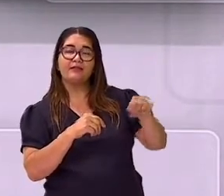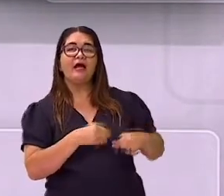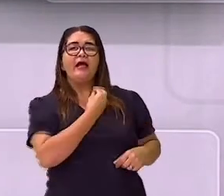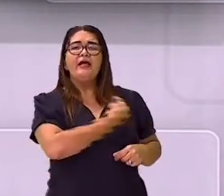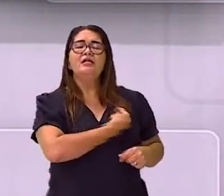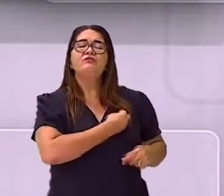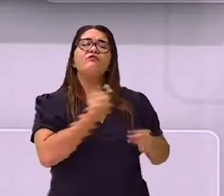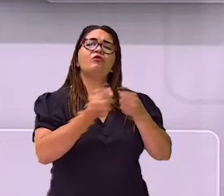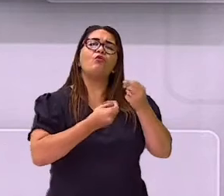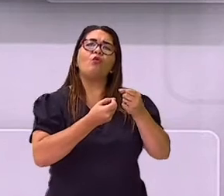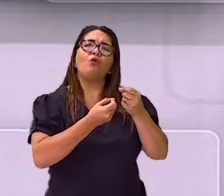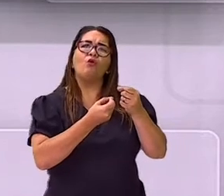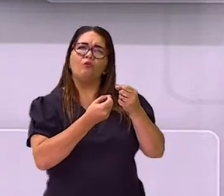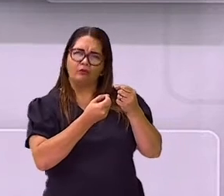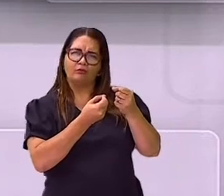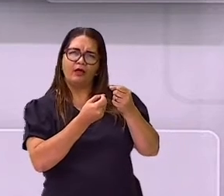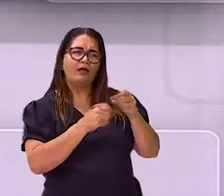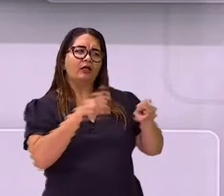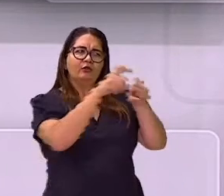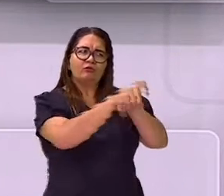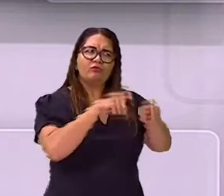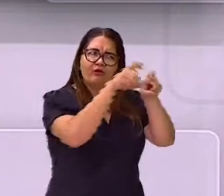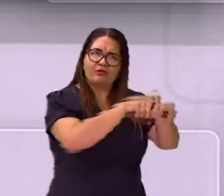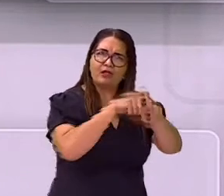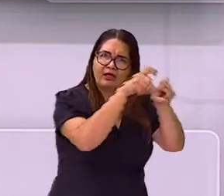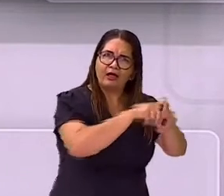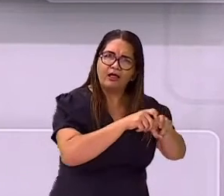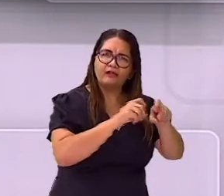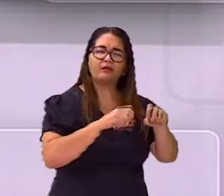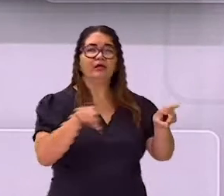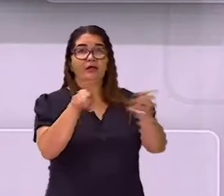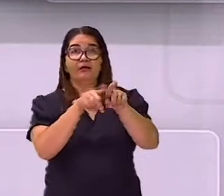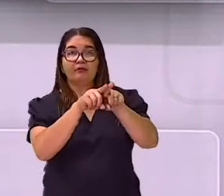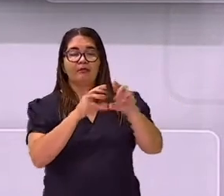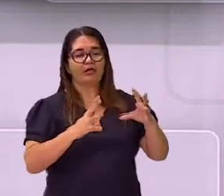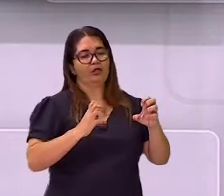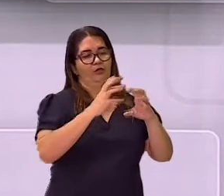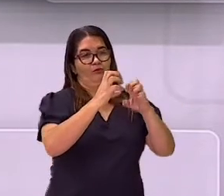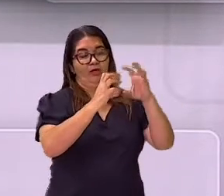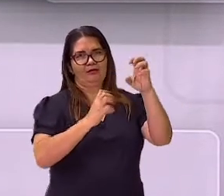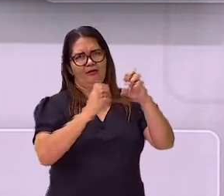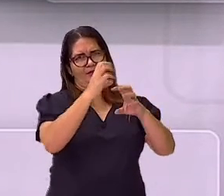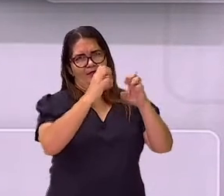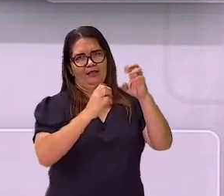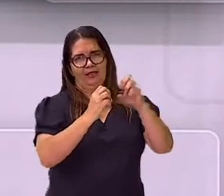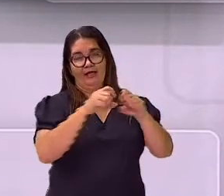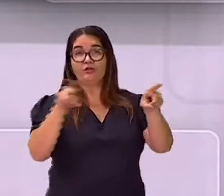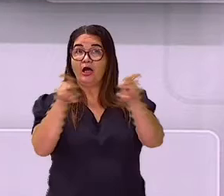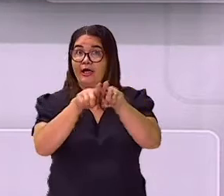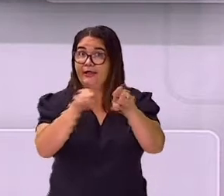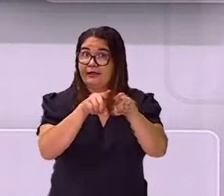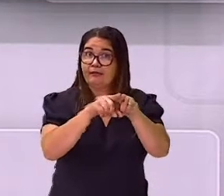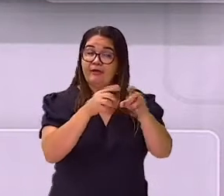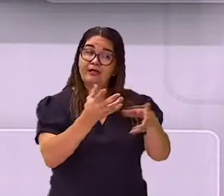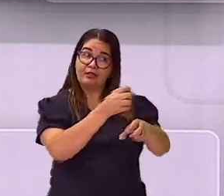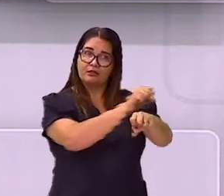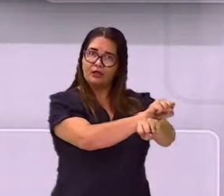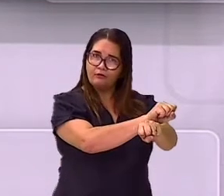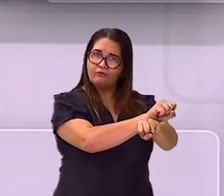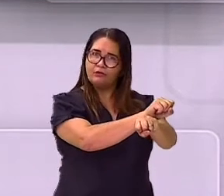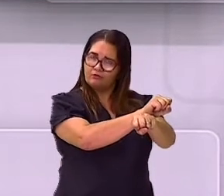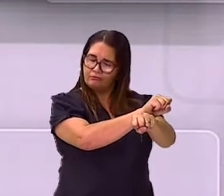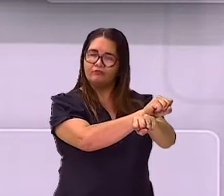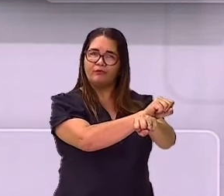e dos impostos cobrados dos povos subjugados, daqueles que eles dominavam. A construção da Estrada